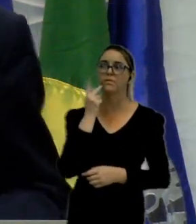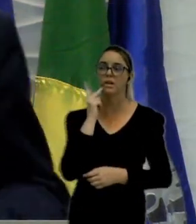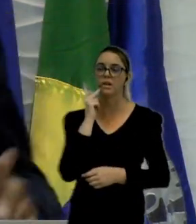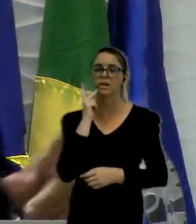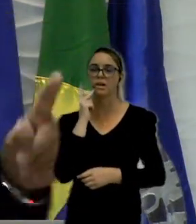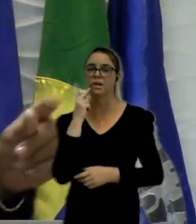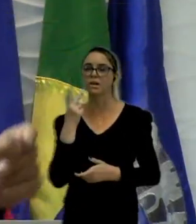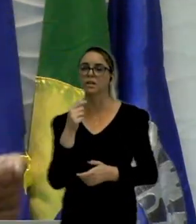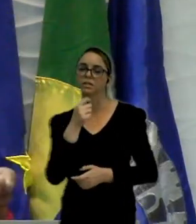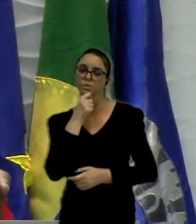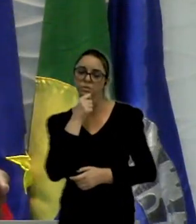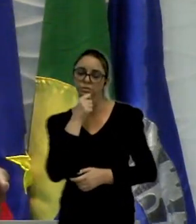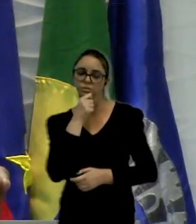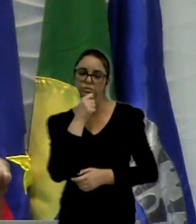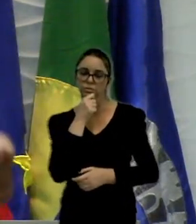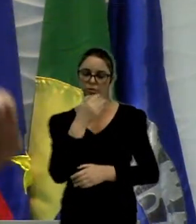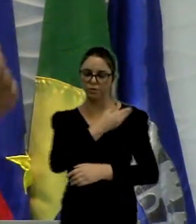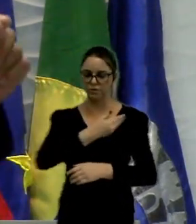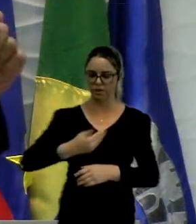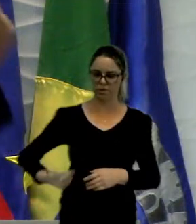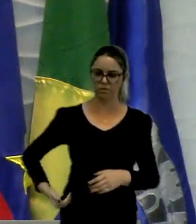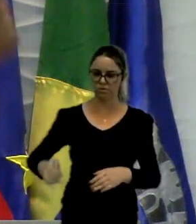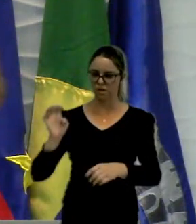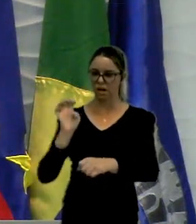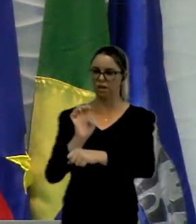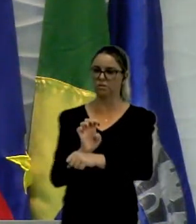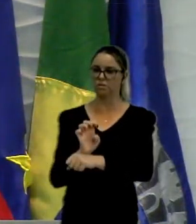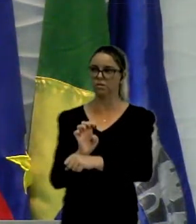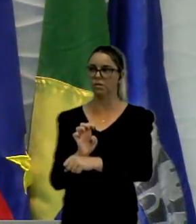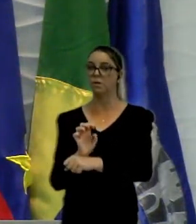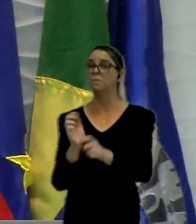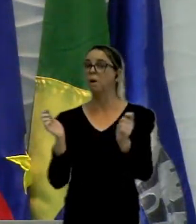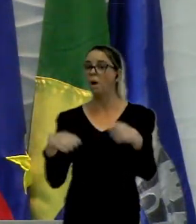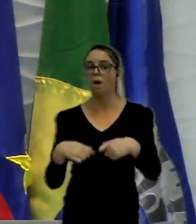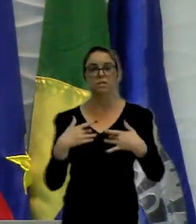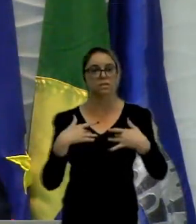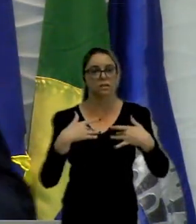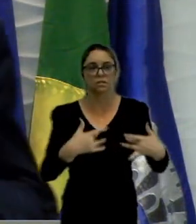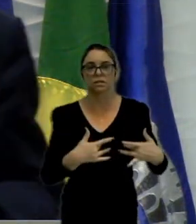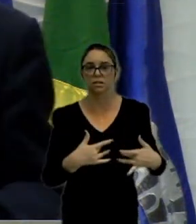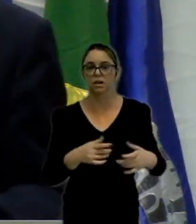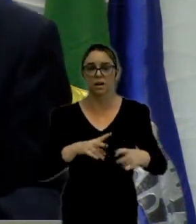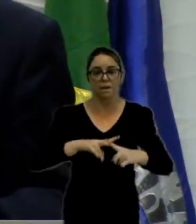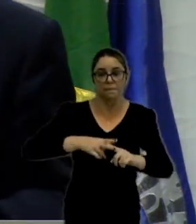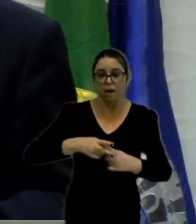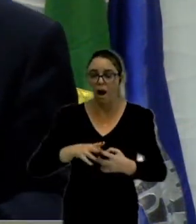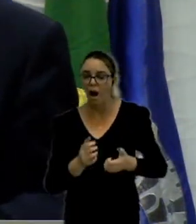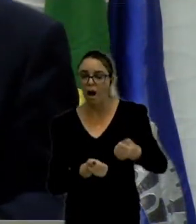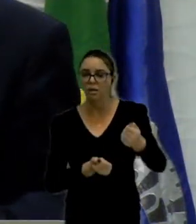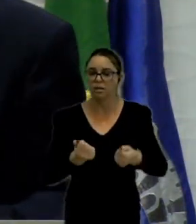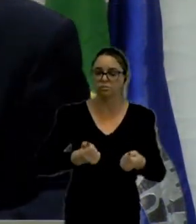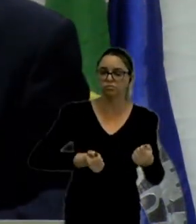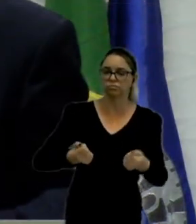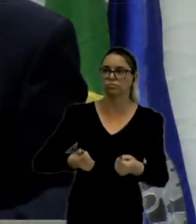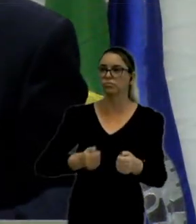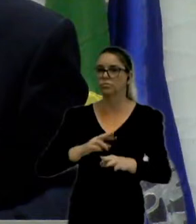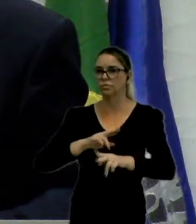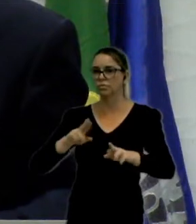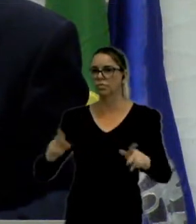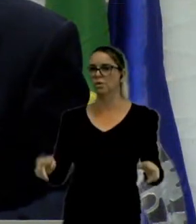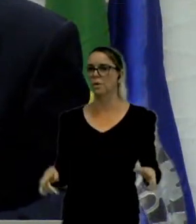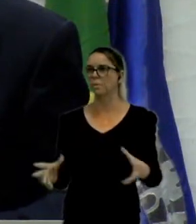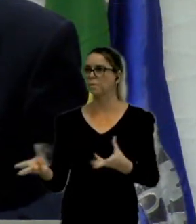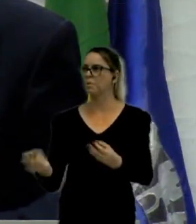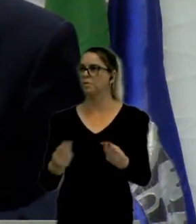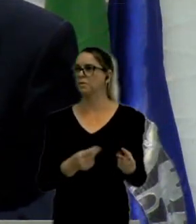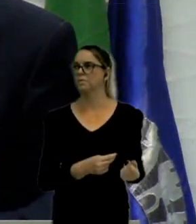o governo do estado disponibilize suas máquinas, que tem muitas. Eu soube que aqui em Garanhuns tem